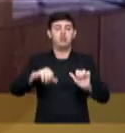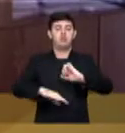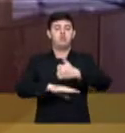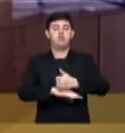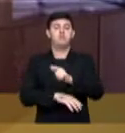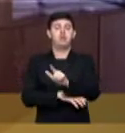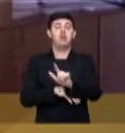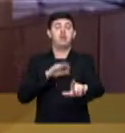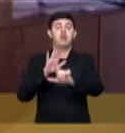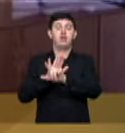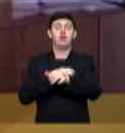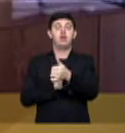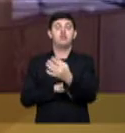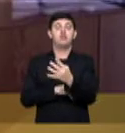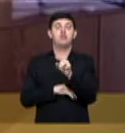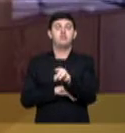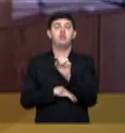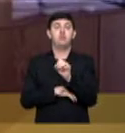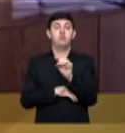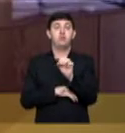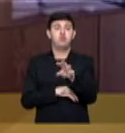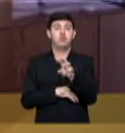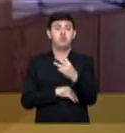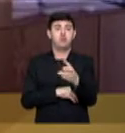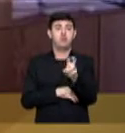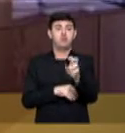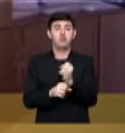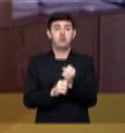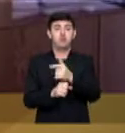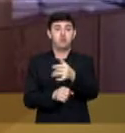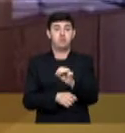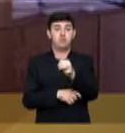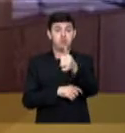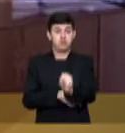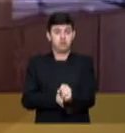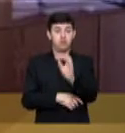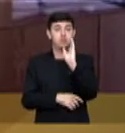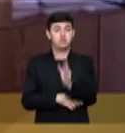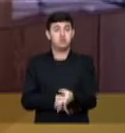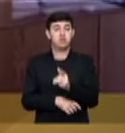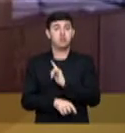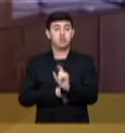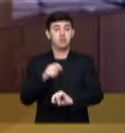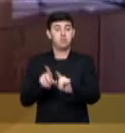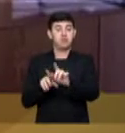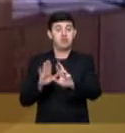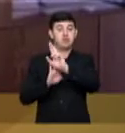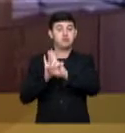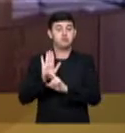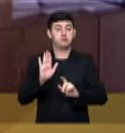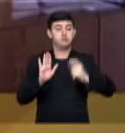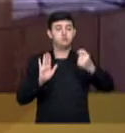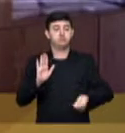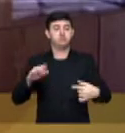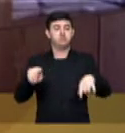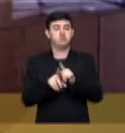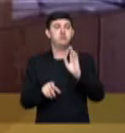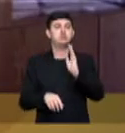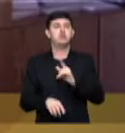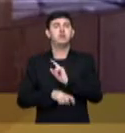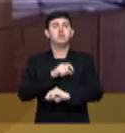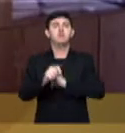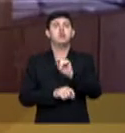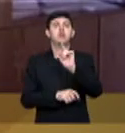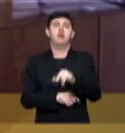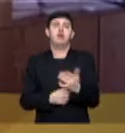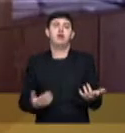14.045 de 2018, restringindo o seu alcance, permanecem as inconstitucionalidades, pois o Legislativo Estadual não é competente para